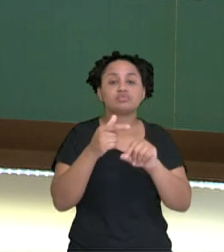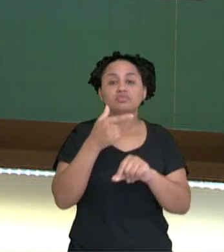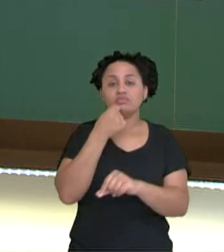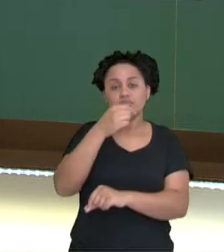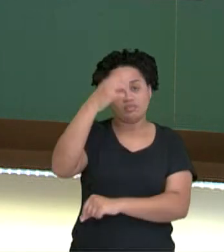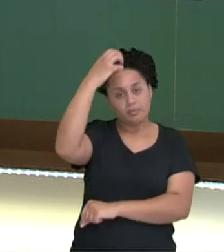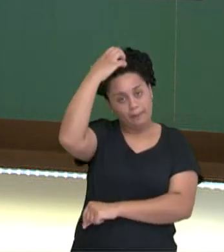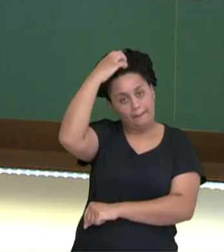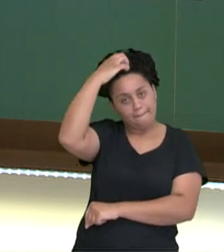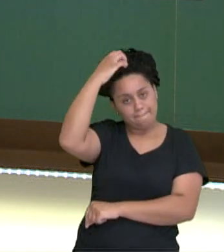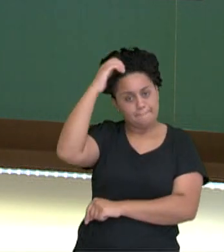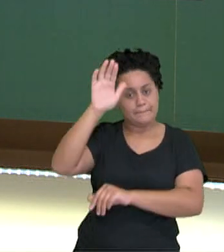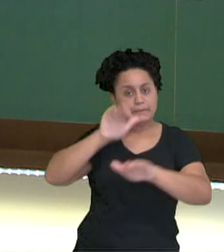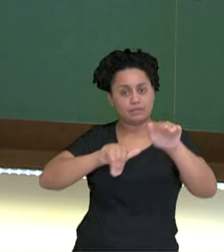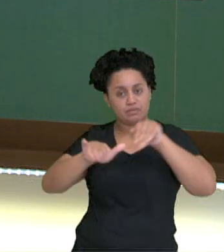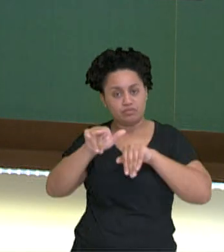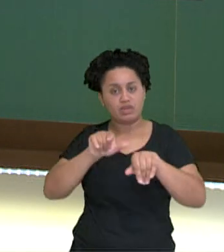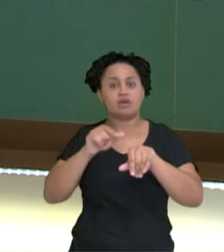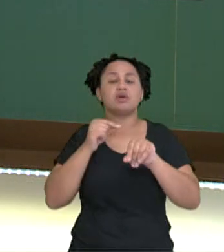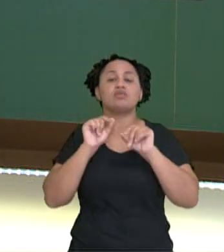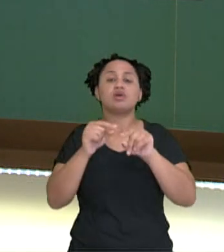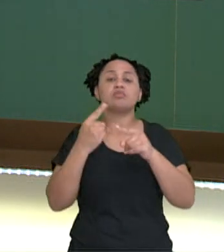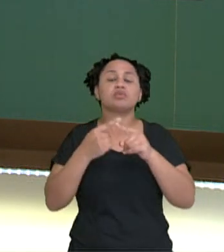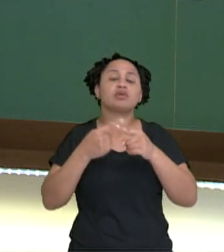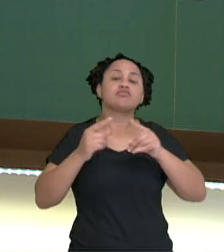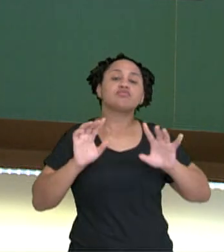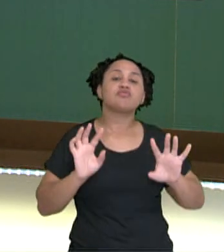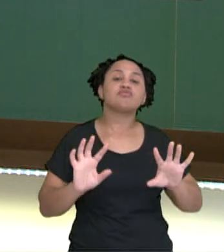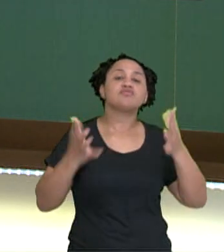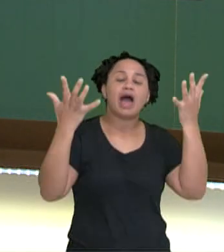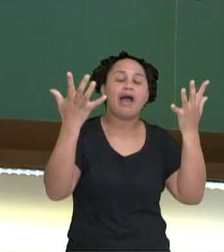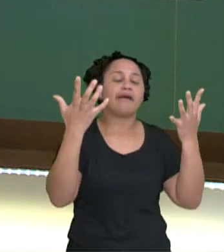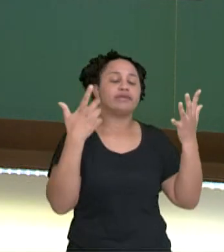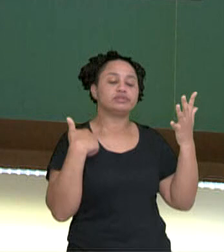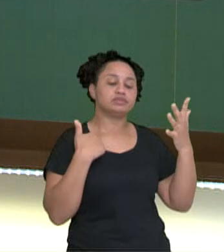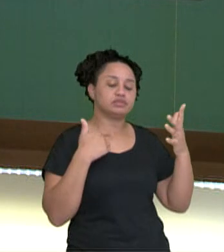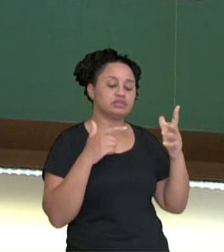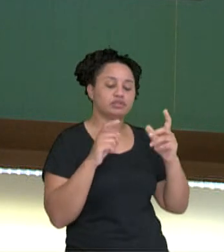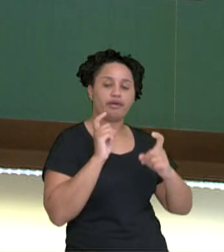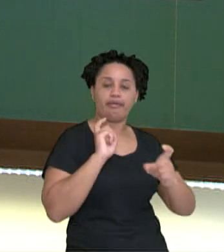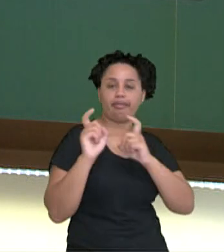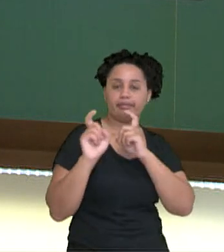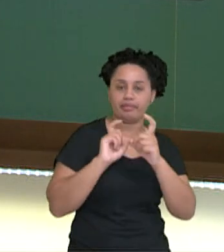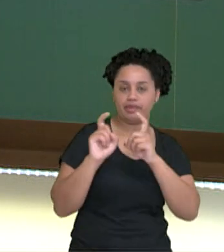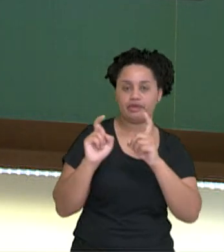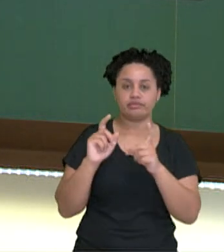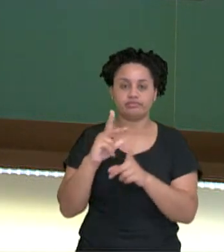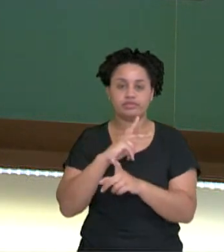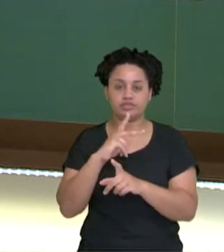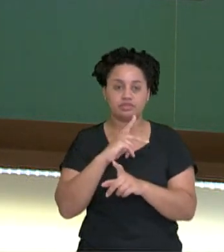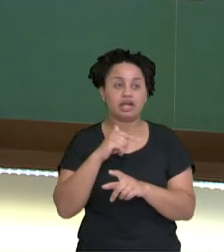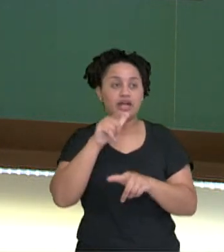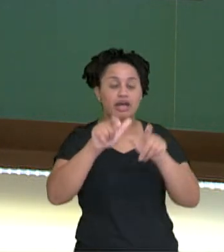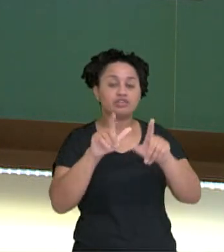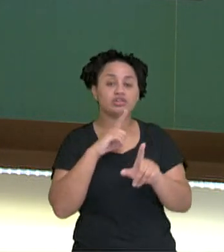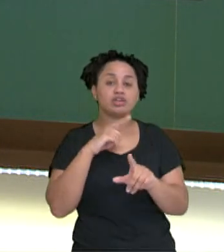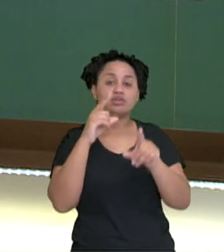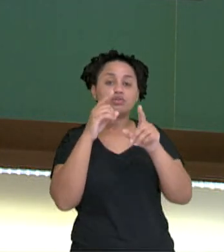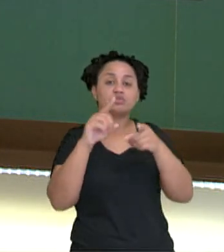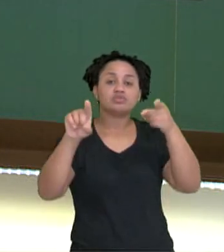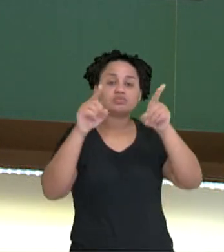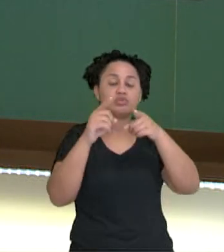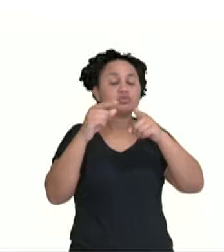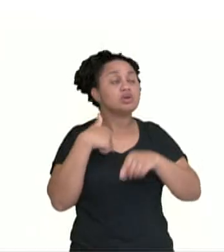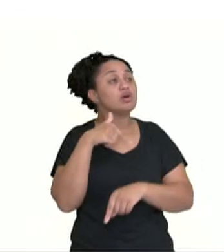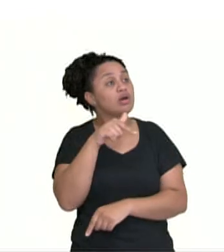realeza para entreterem as festas cerimoniais, reuniões particulares.